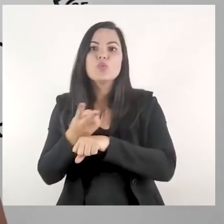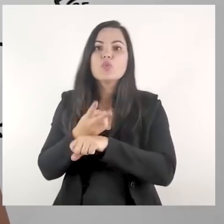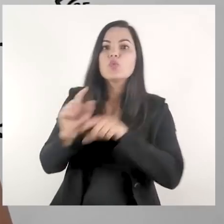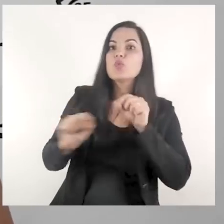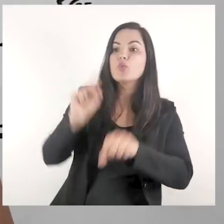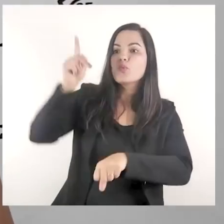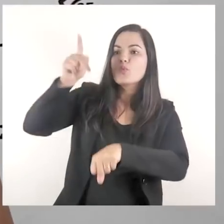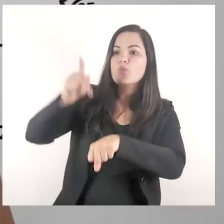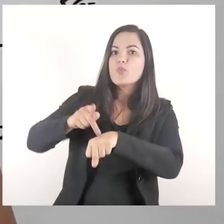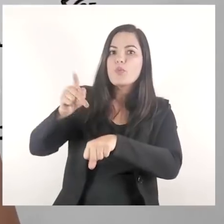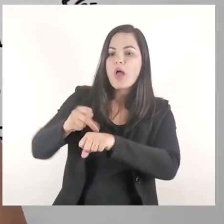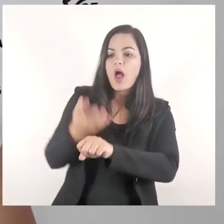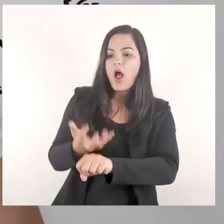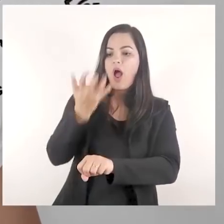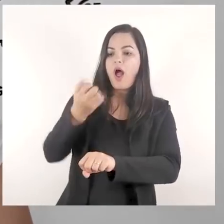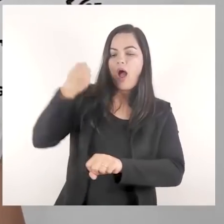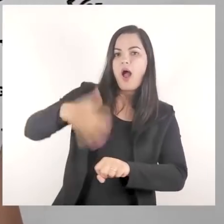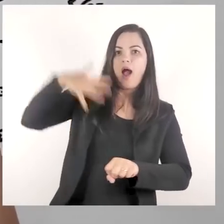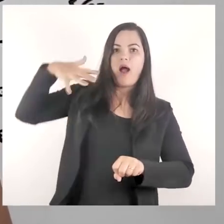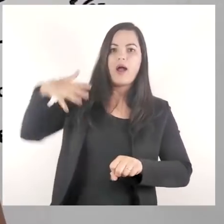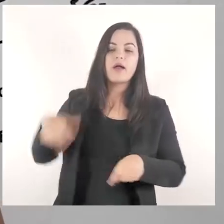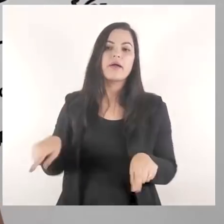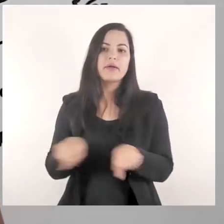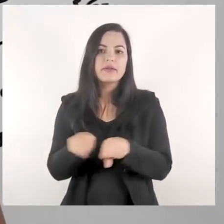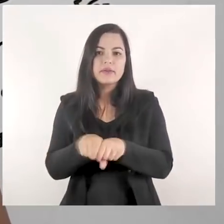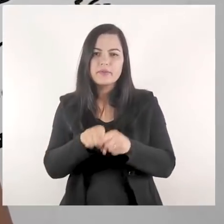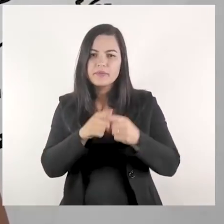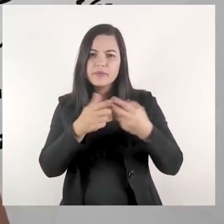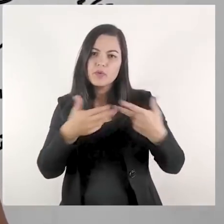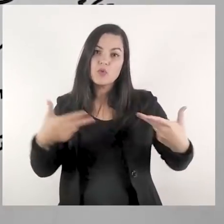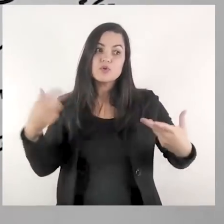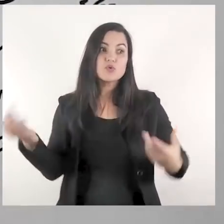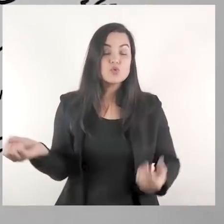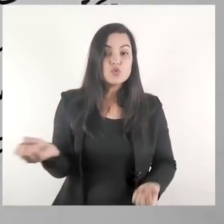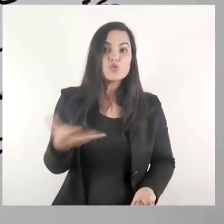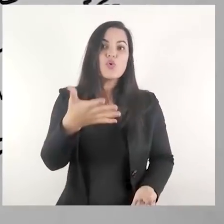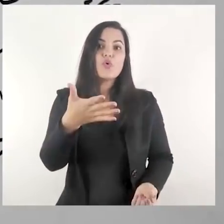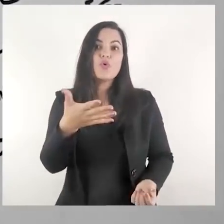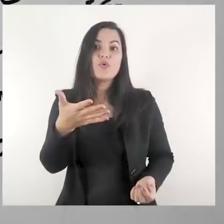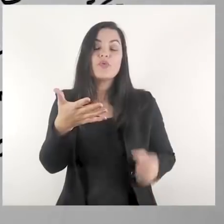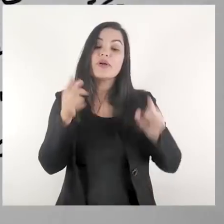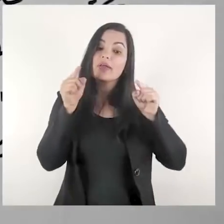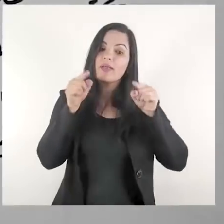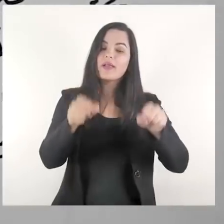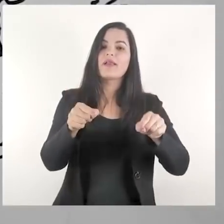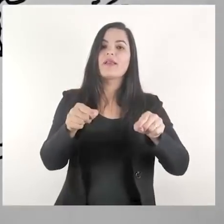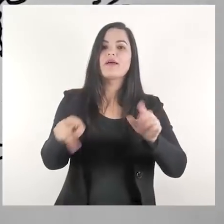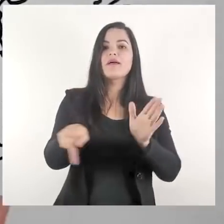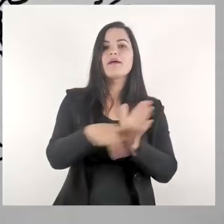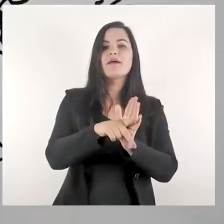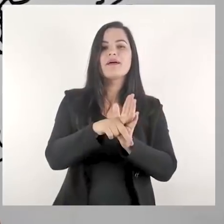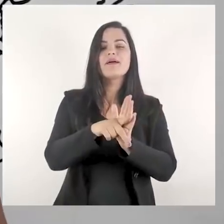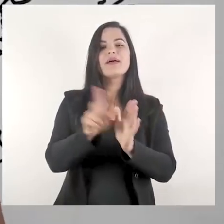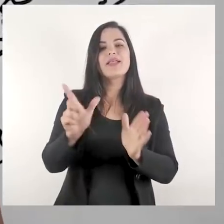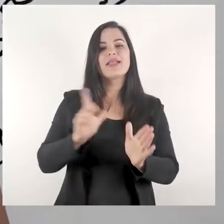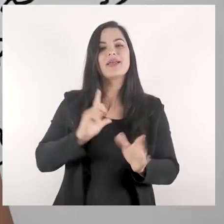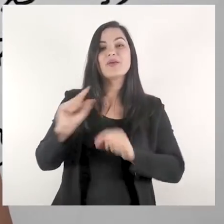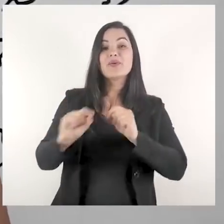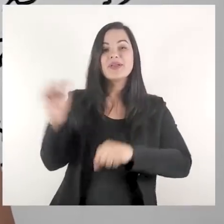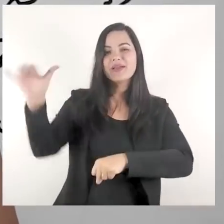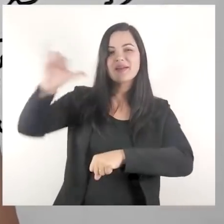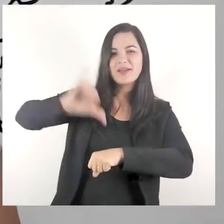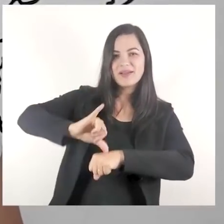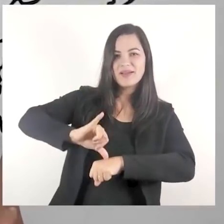principalmente de pedras preciosas e o novo, fazendo com que nesta região esteja a nossa